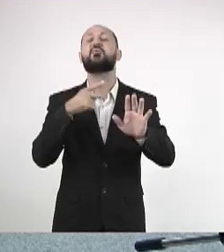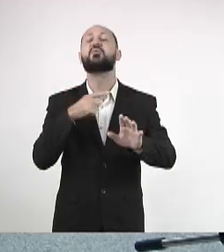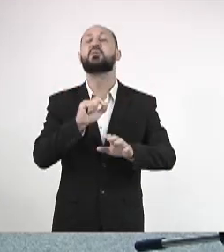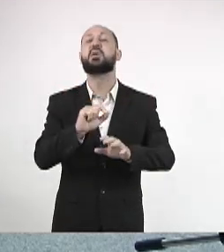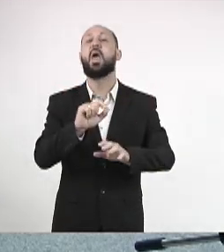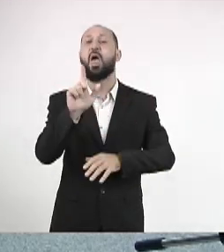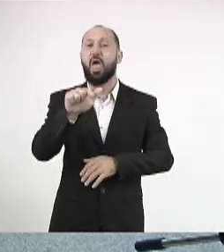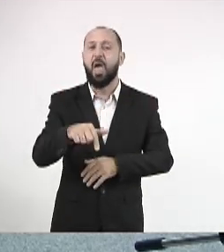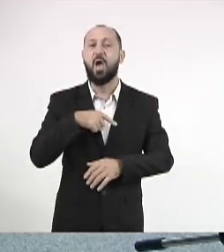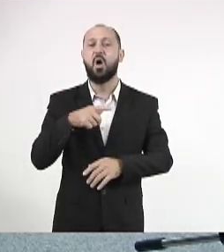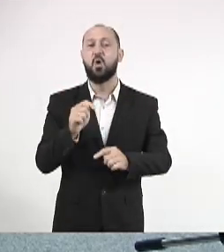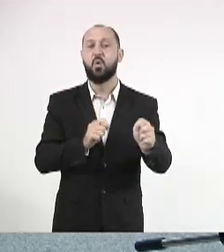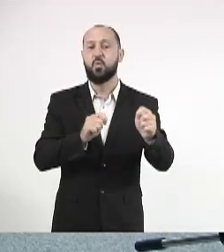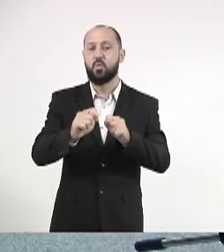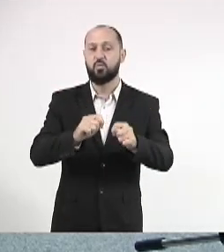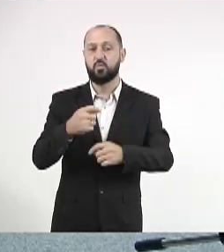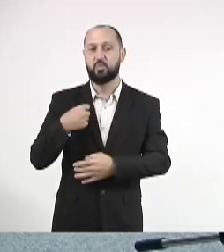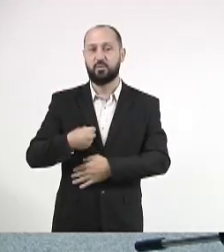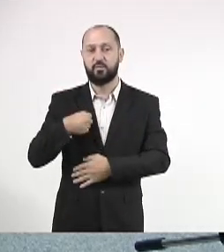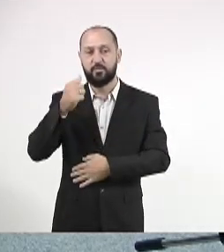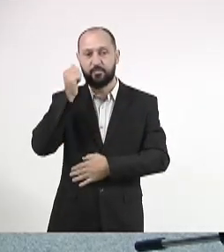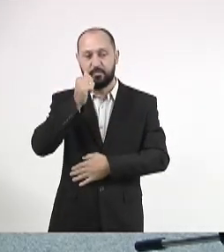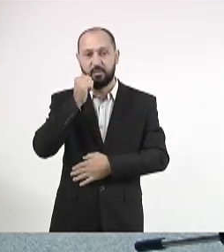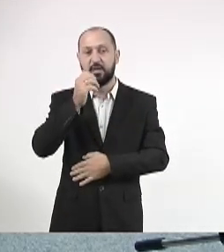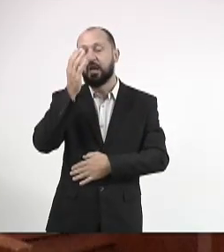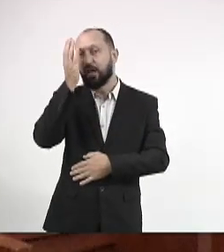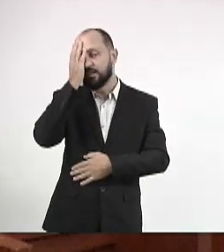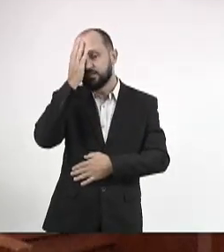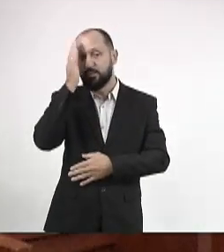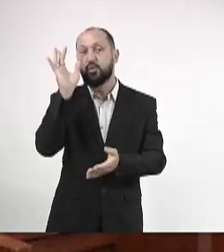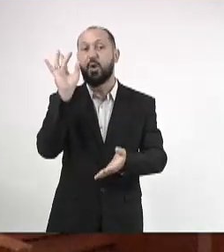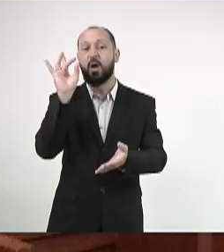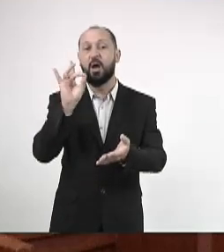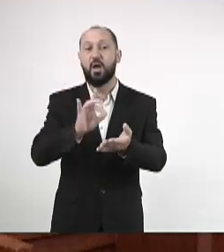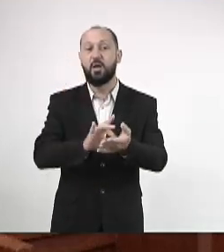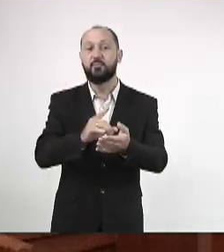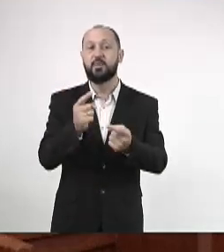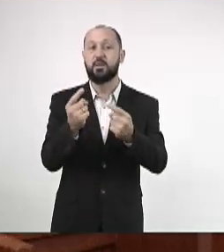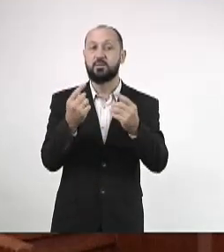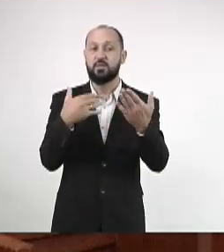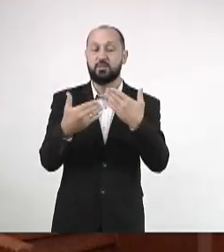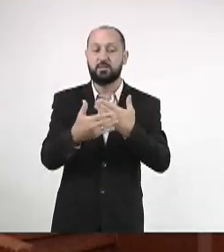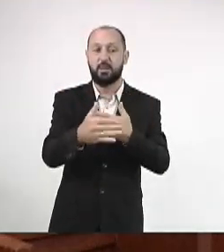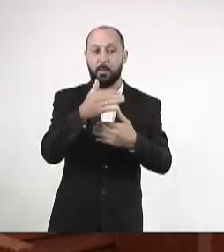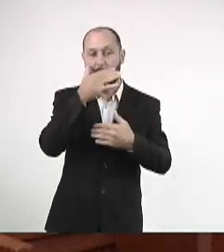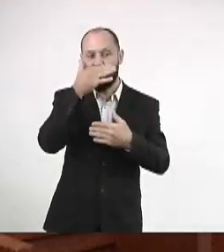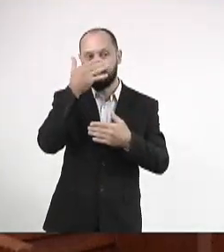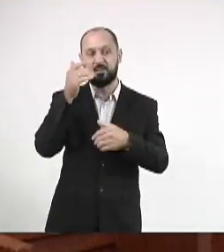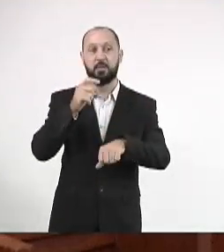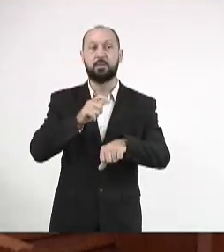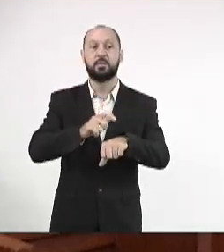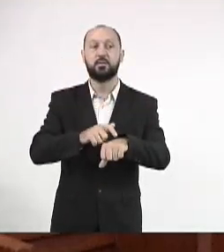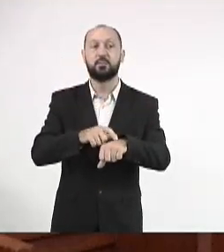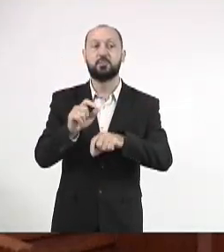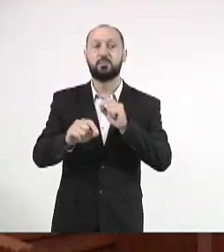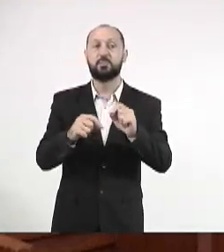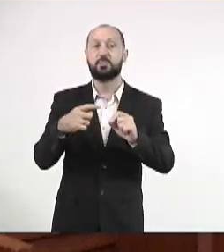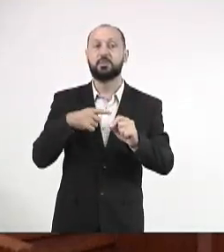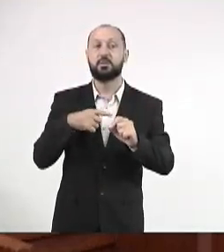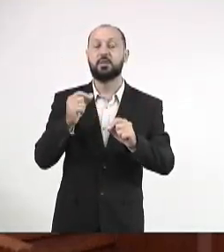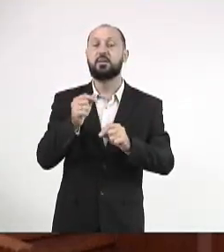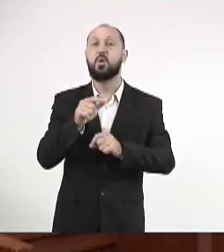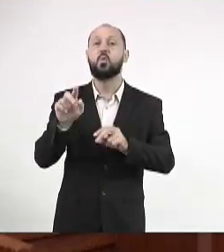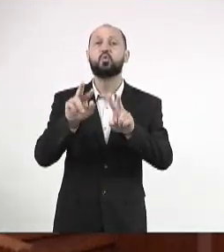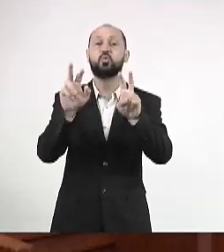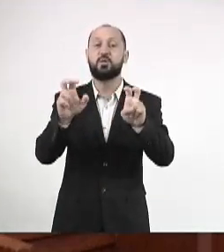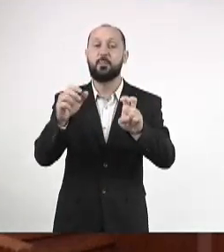é sobre o controle da vida das mulheres. E sabemos realmente que esses debates vêm à tona nos momentos em que tem outras